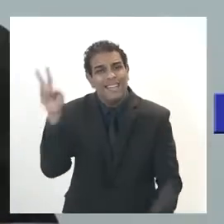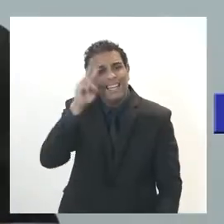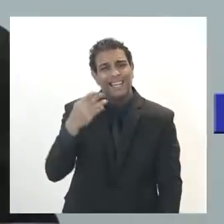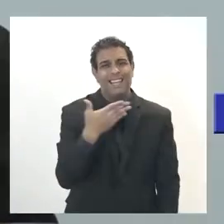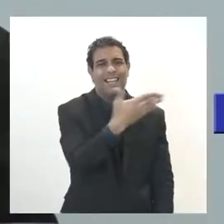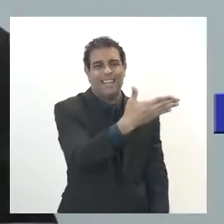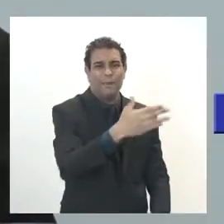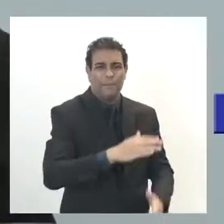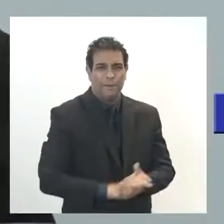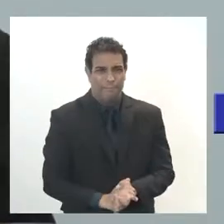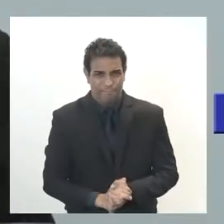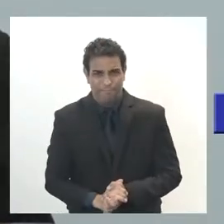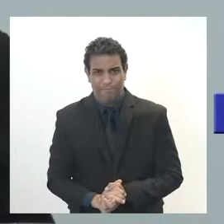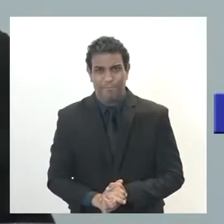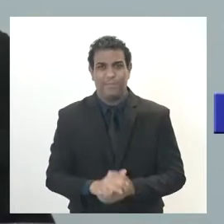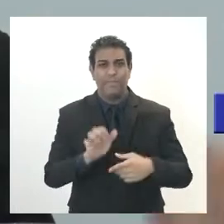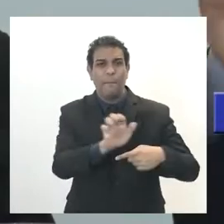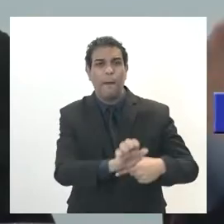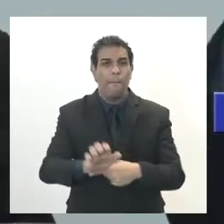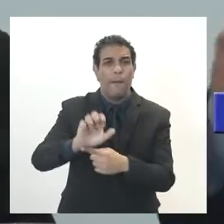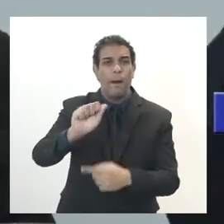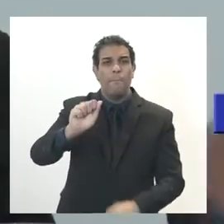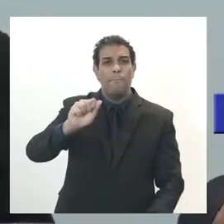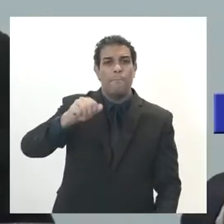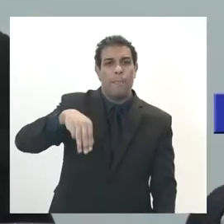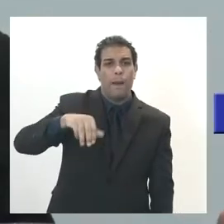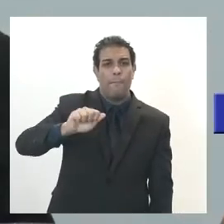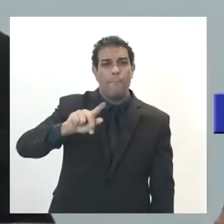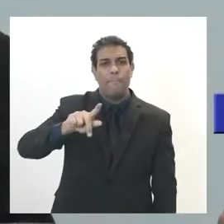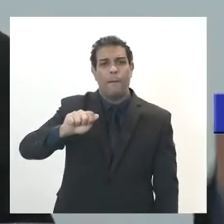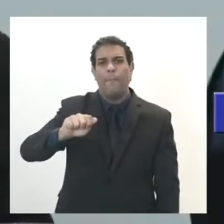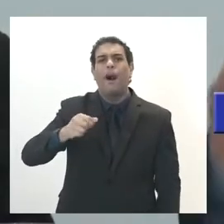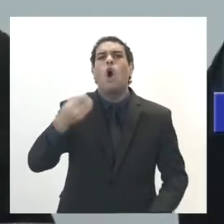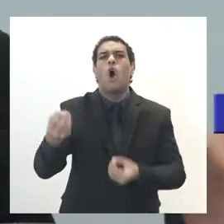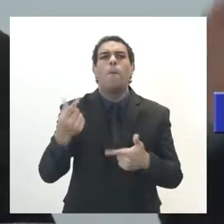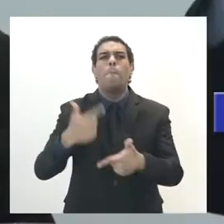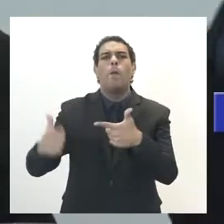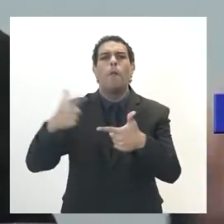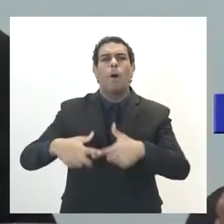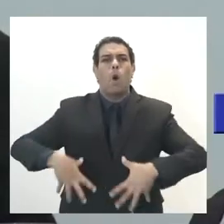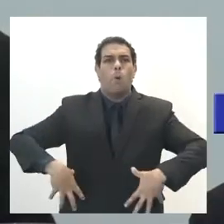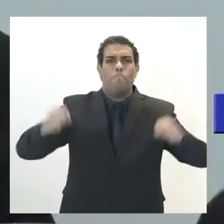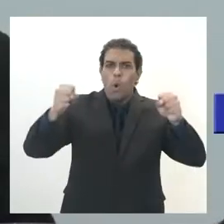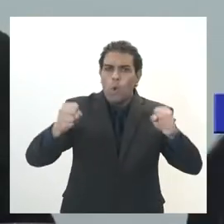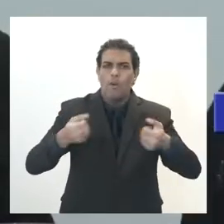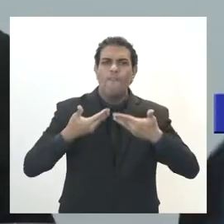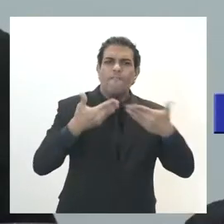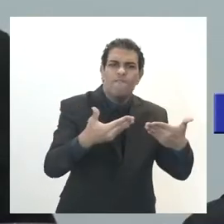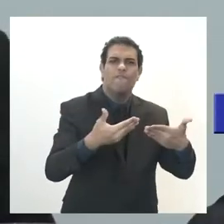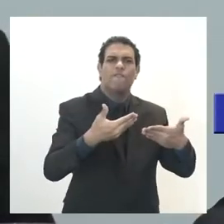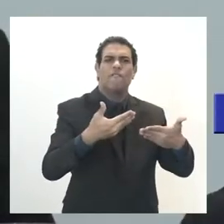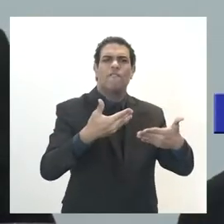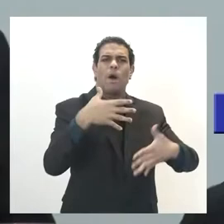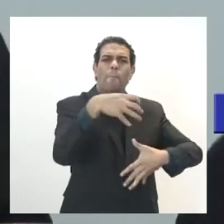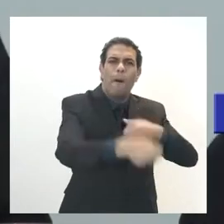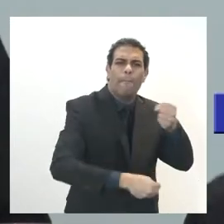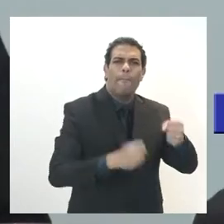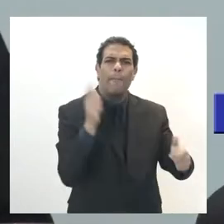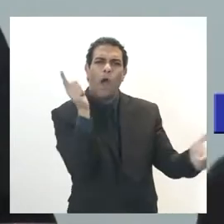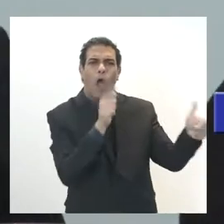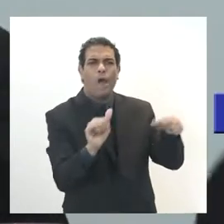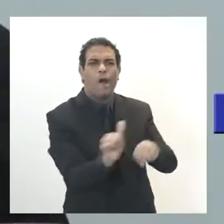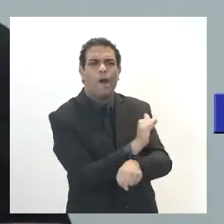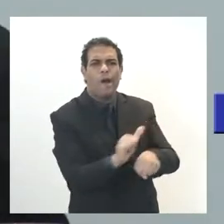Amapá recentemente Um Apagão de energia elétrica Quem foi chamado a resolver Quem foi chamado a socorrer Quem foi chamado a criar